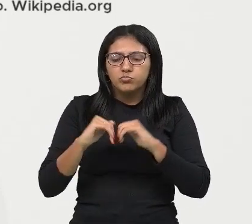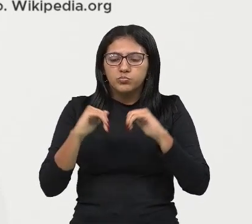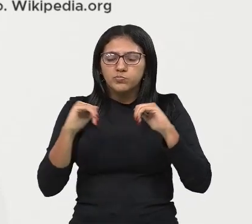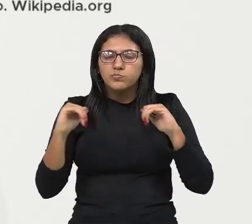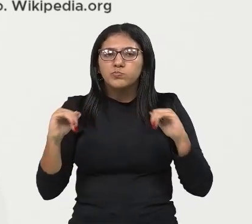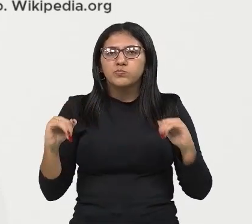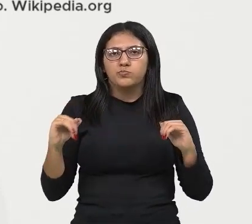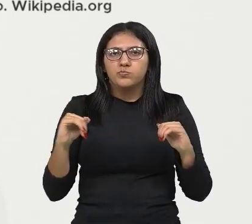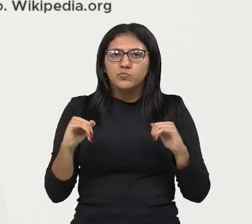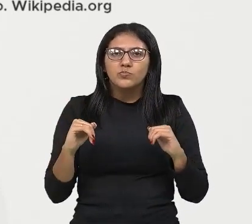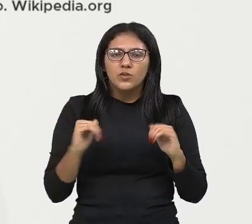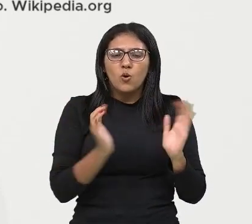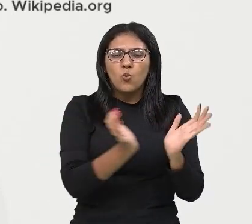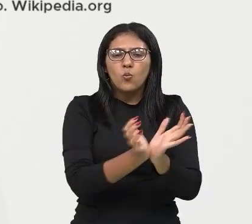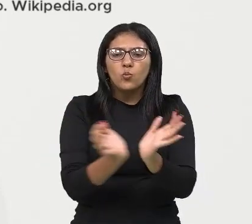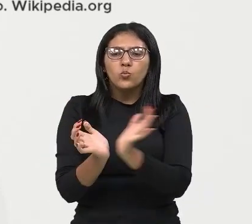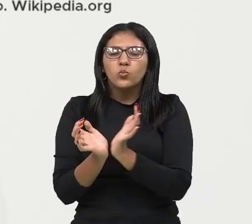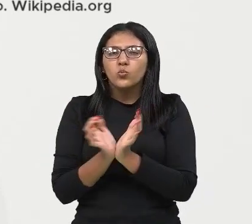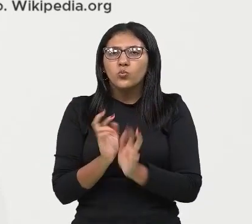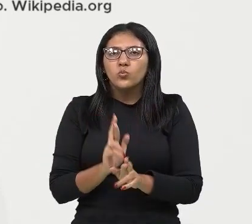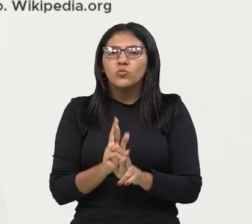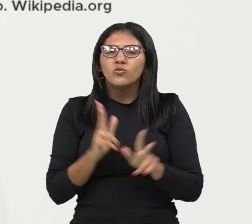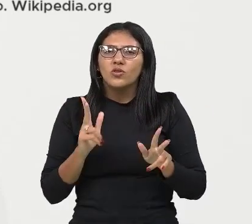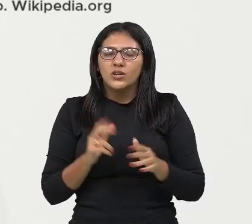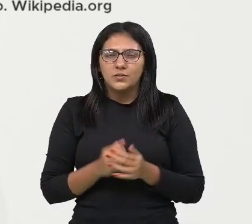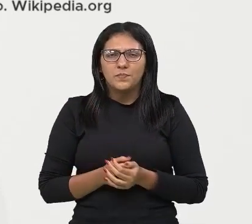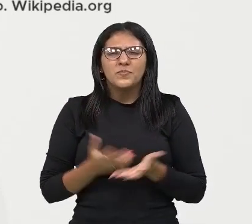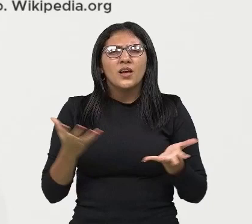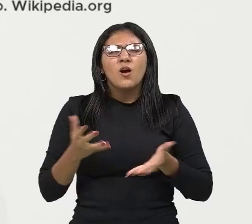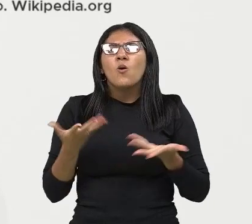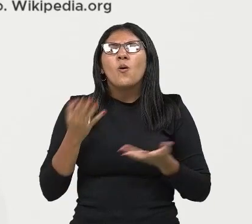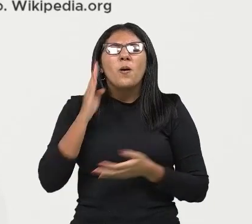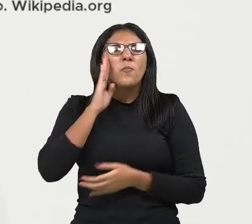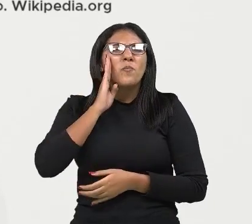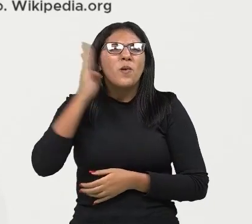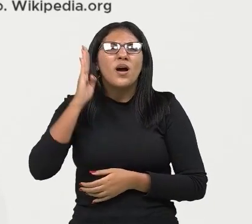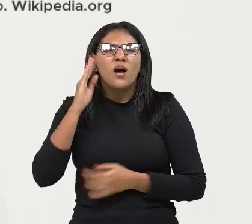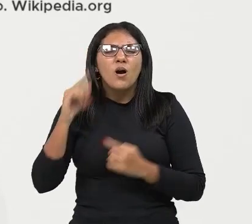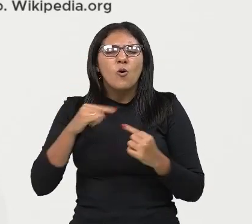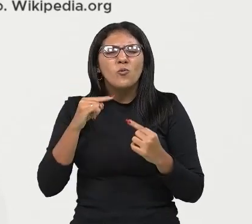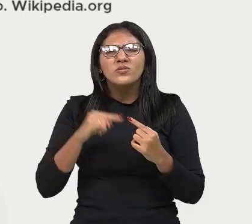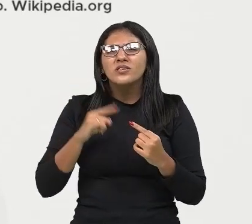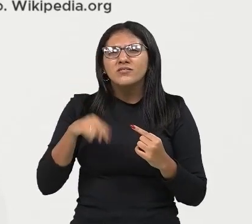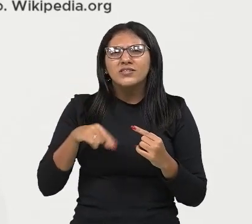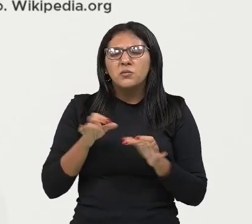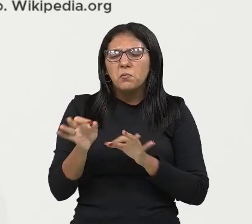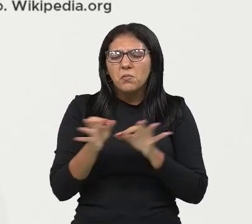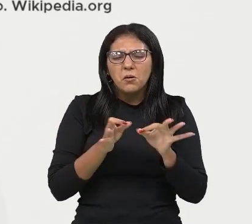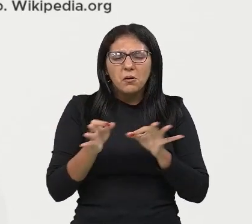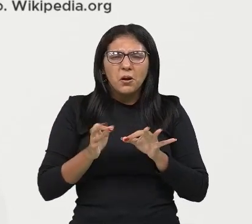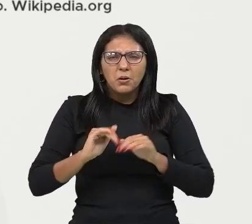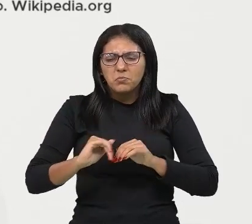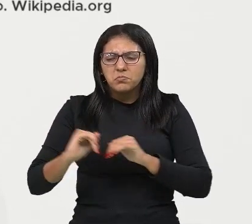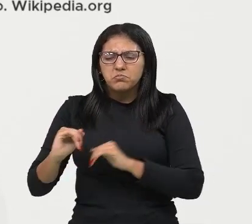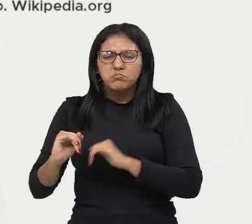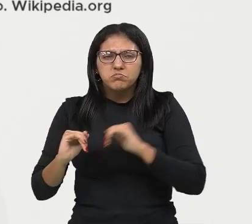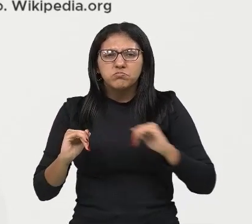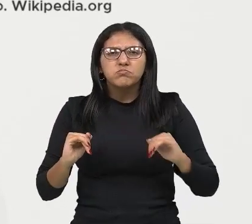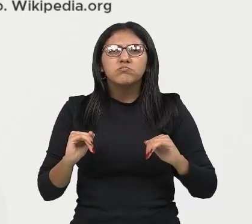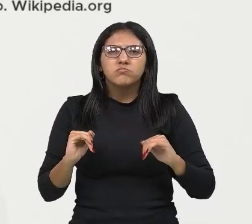capitanias hereditárias. Agora, qual vai ser o principal objetivo dessas divisões aqui feita pela